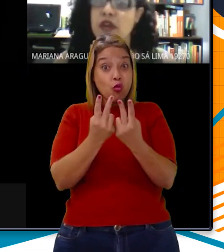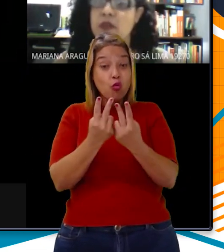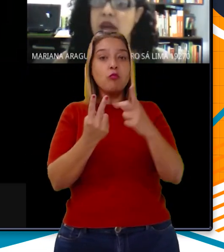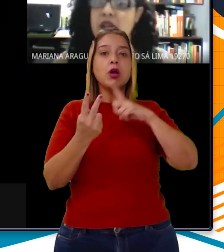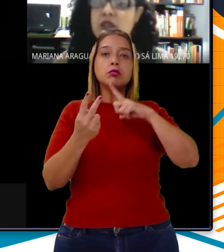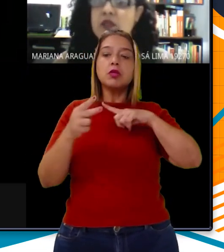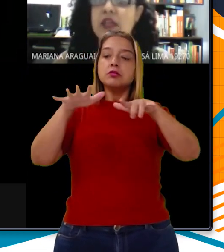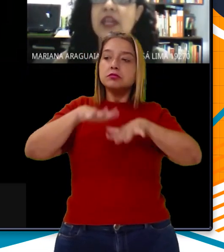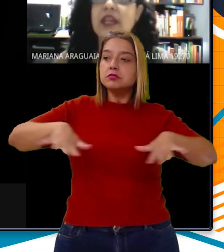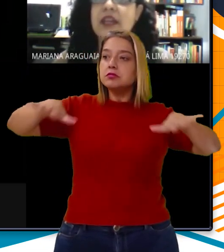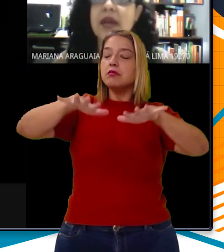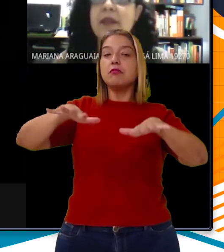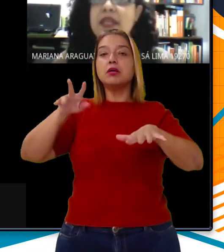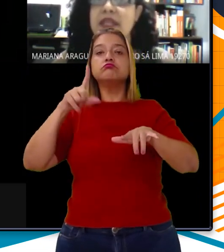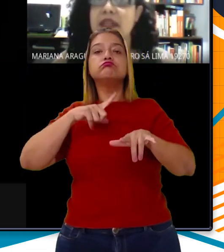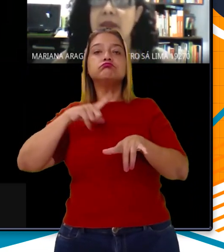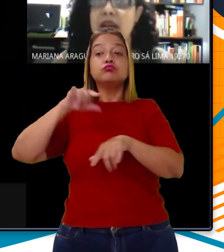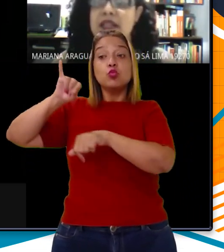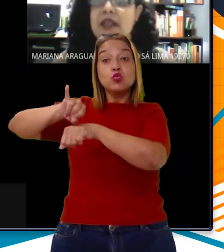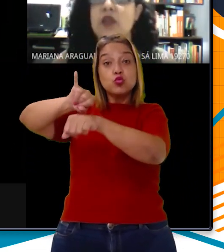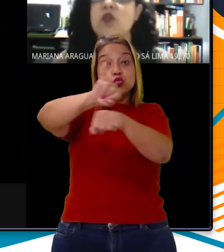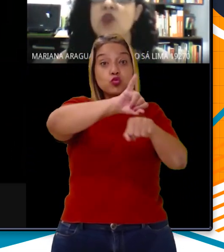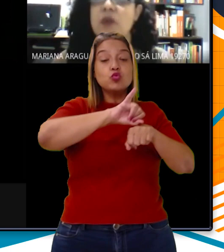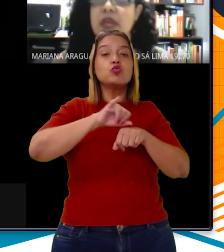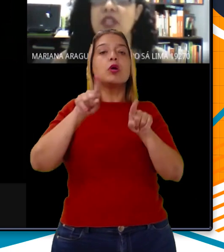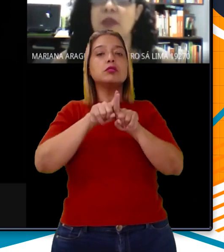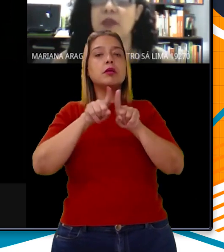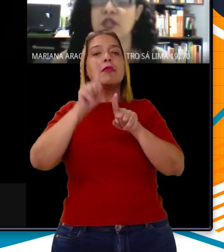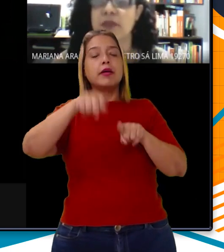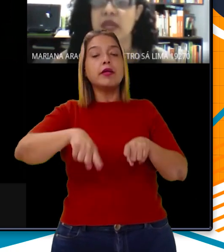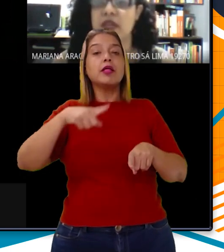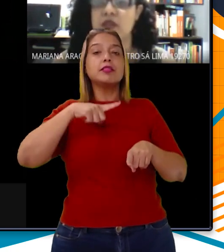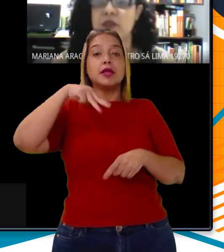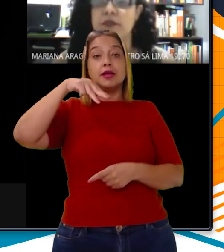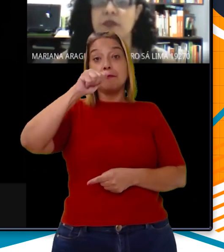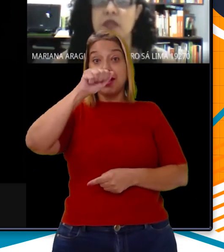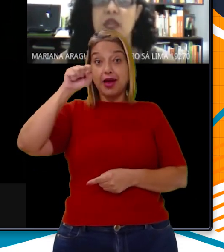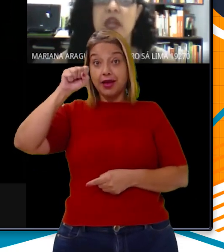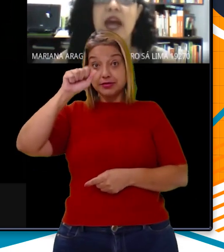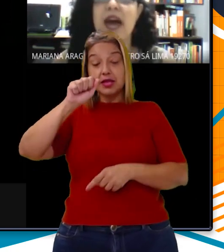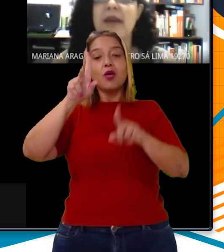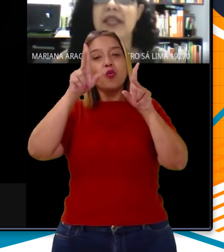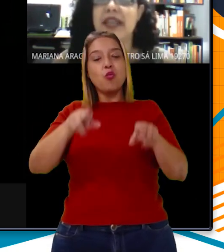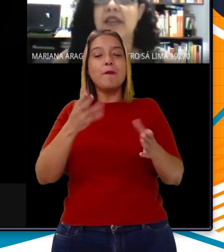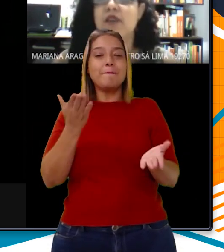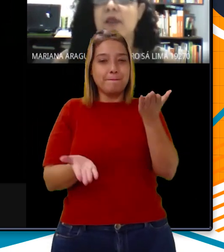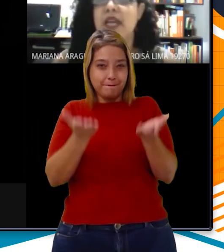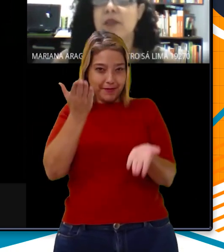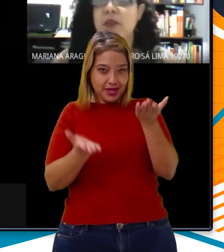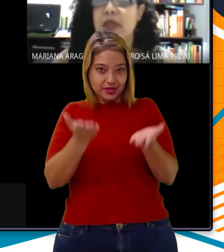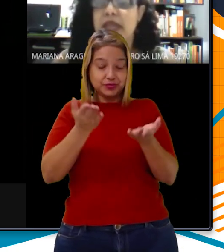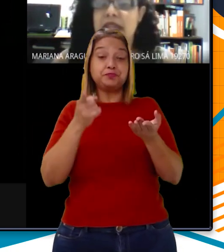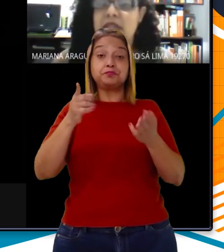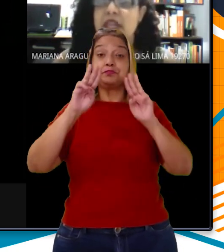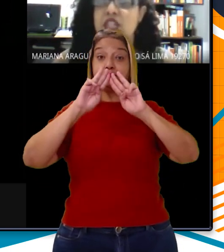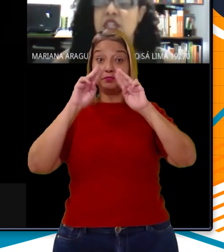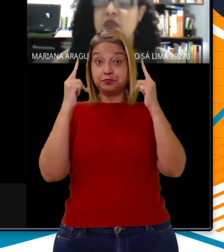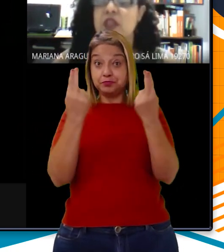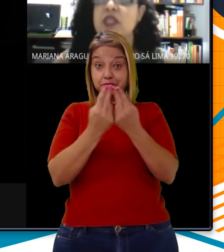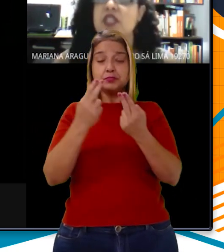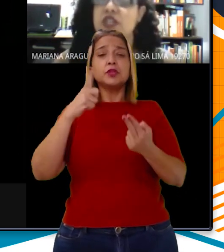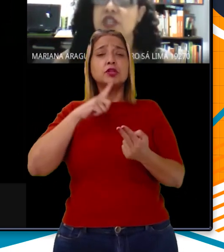o lugar no espaço, e que também apresenta massa, que usualmente chamamos de peso. A matéria é formada por pequenas